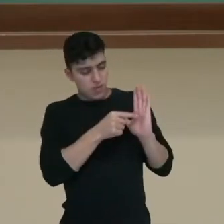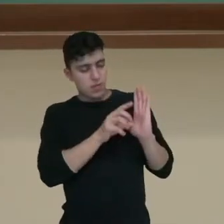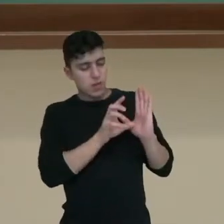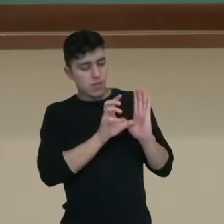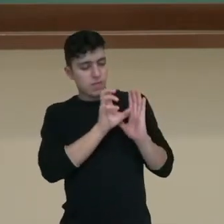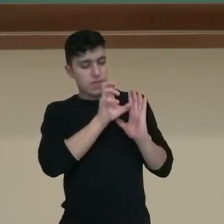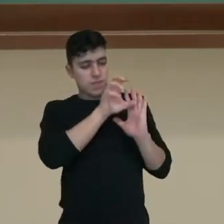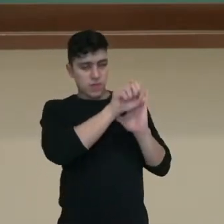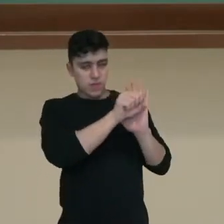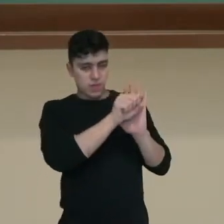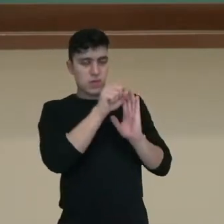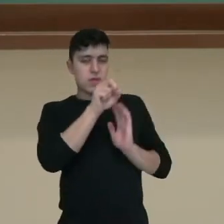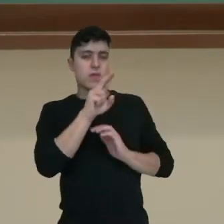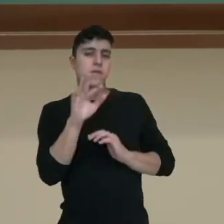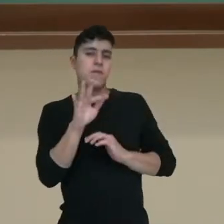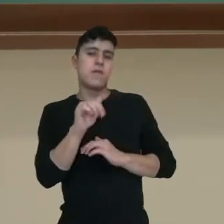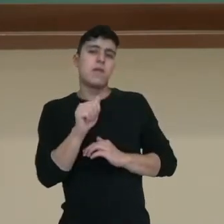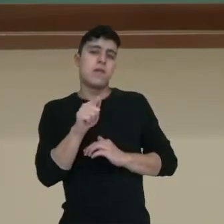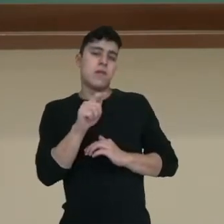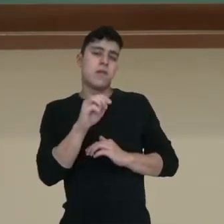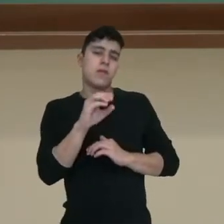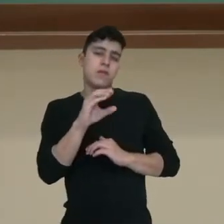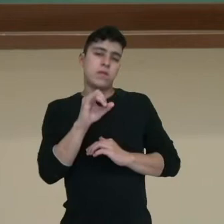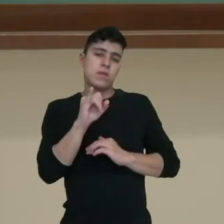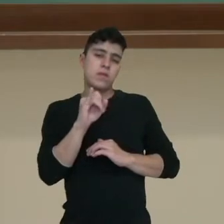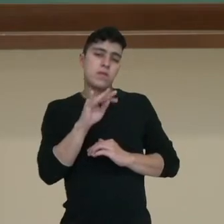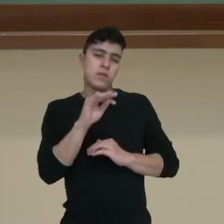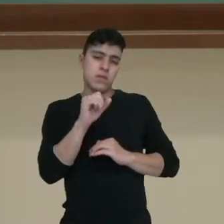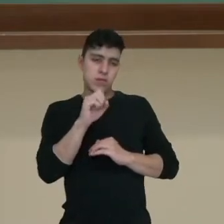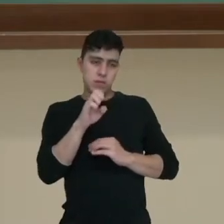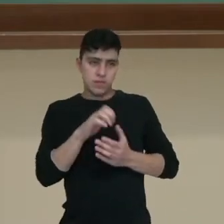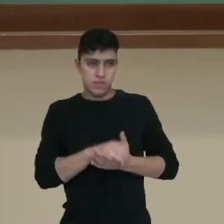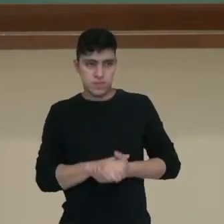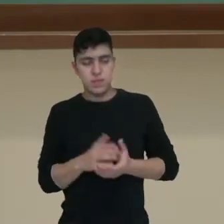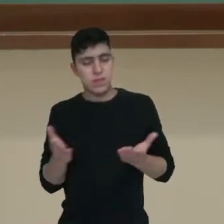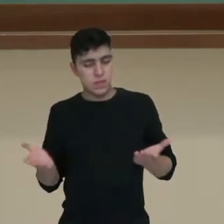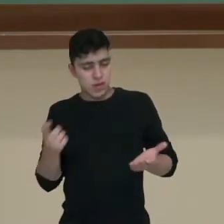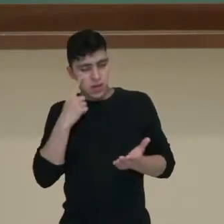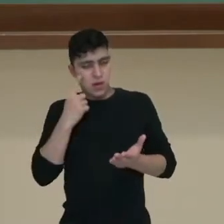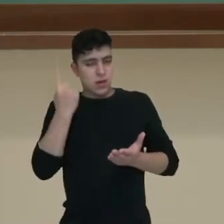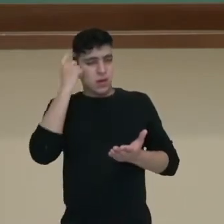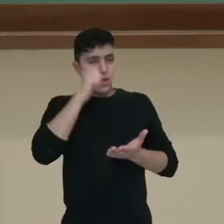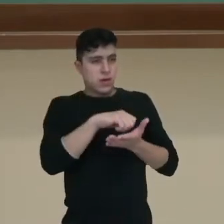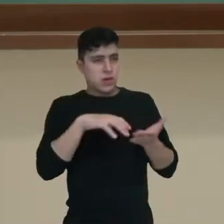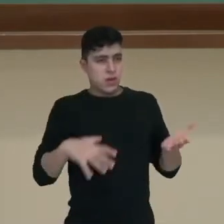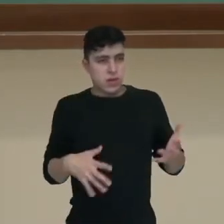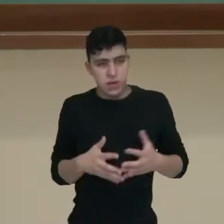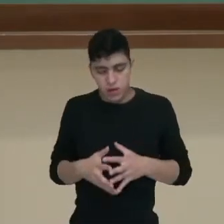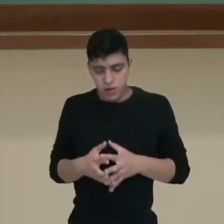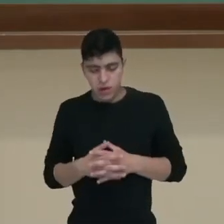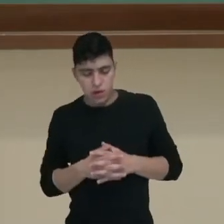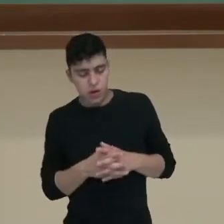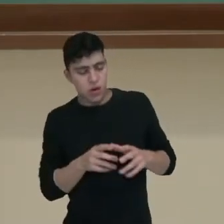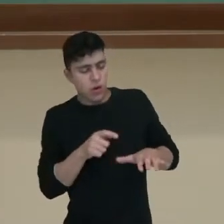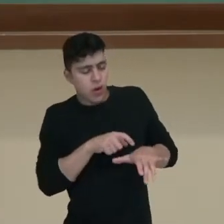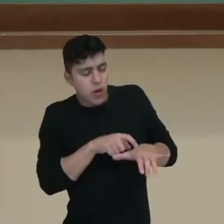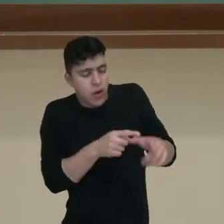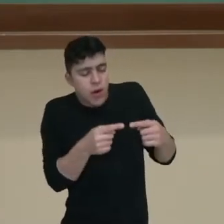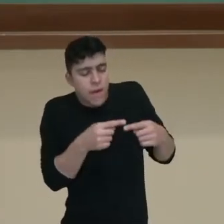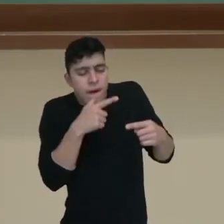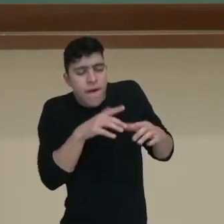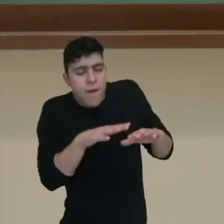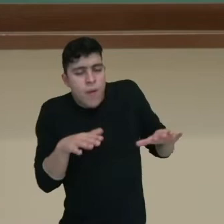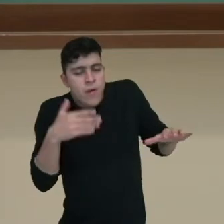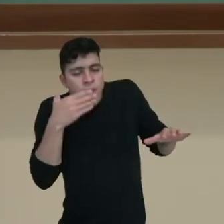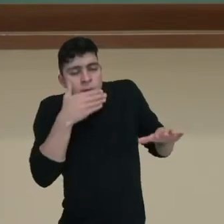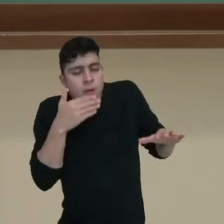de fagocitose, tá? Bom, vamos para a primeira atividade então. Os protozoários de água doce possuem o corpo